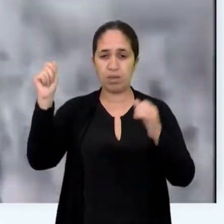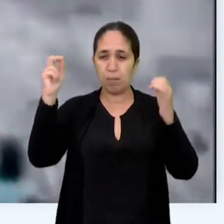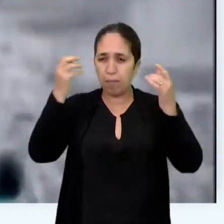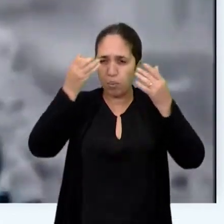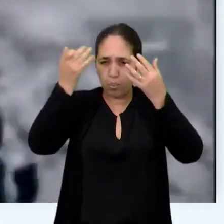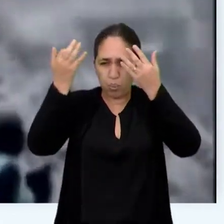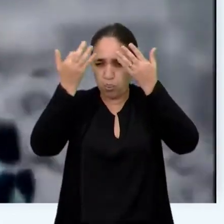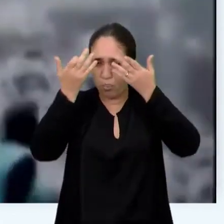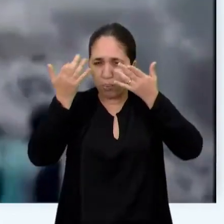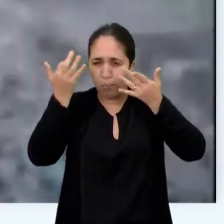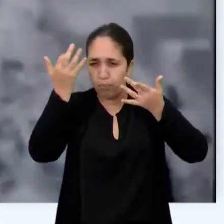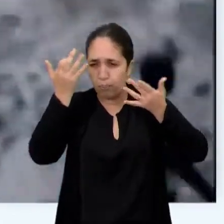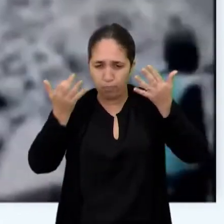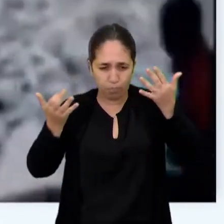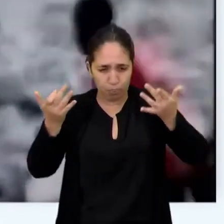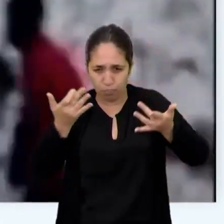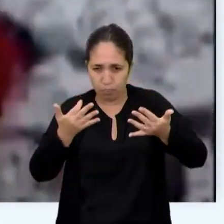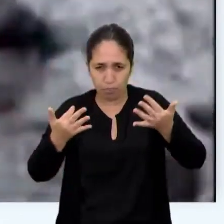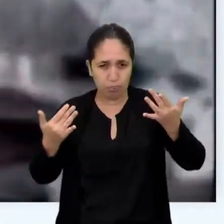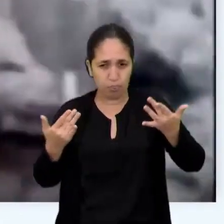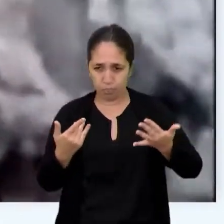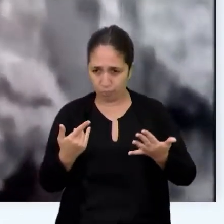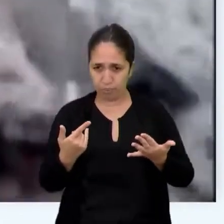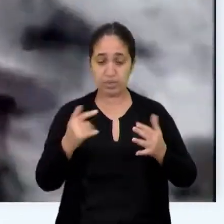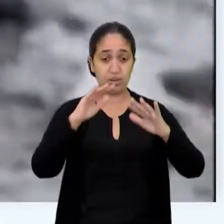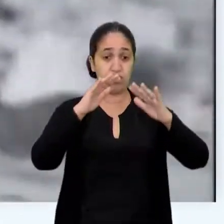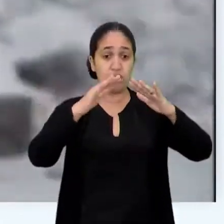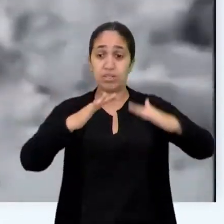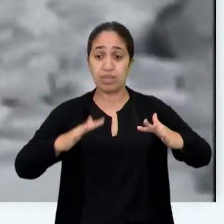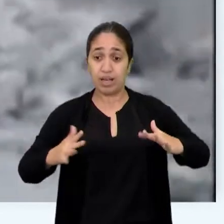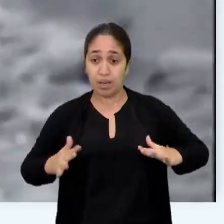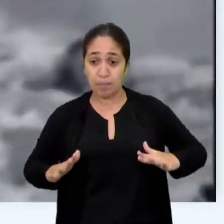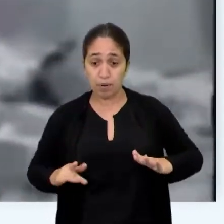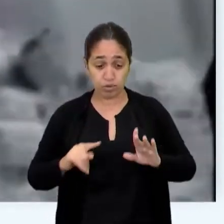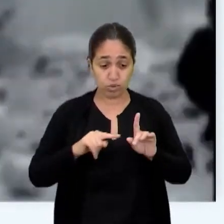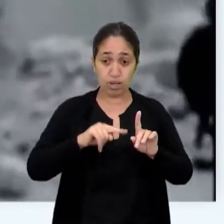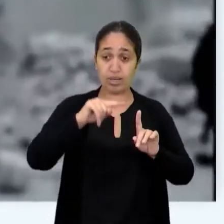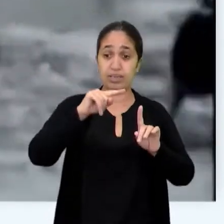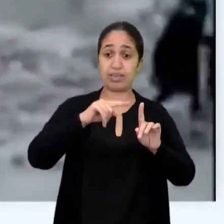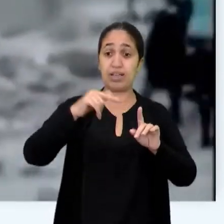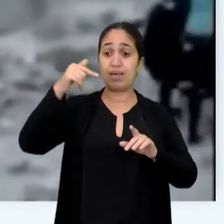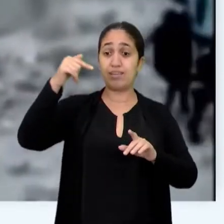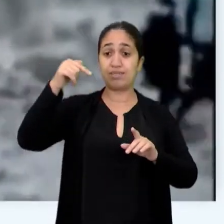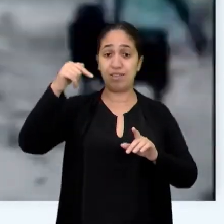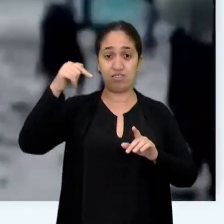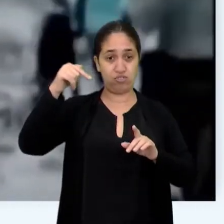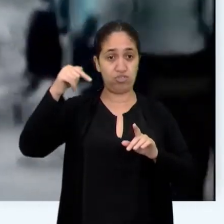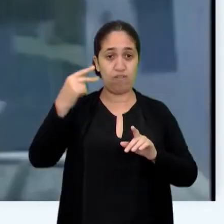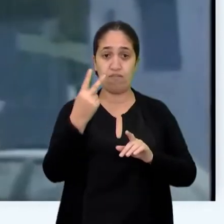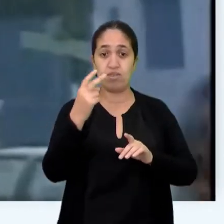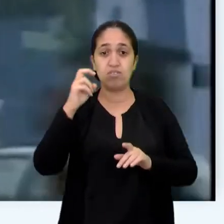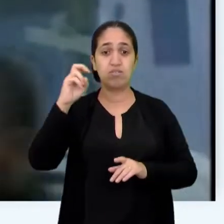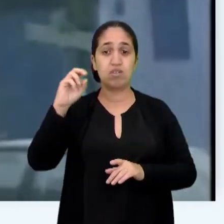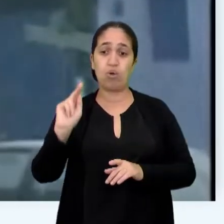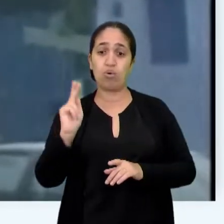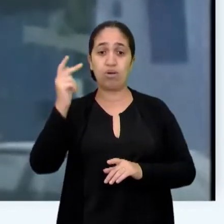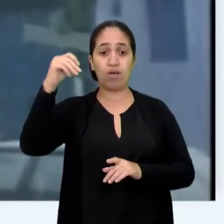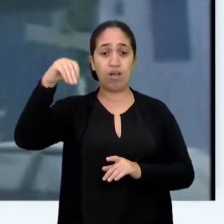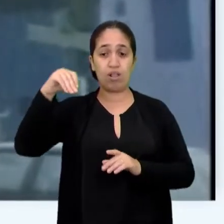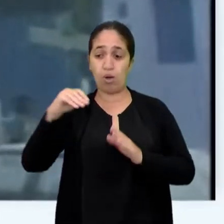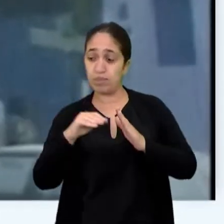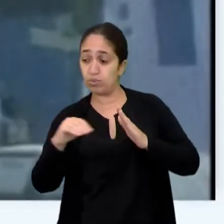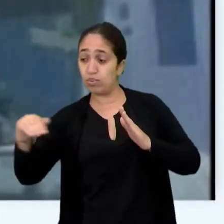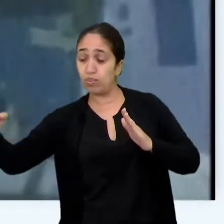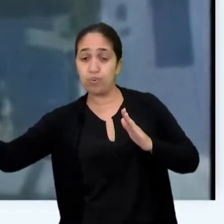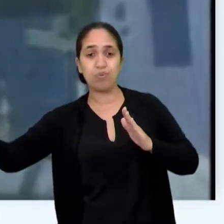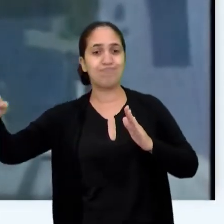O terremoto, de magnitude 7 na escala Richter, foi a cerca de 25 quilômetros da cidade, mas suficiente